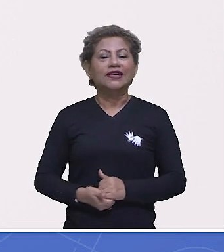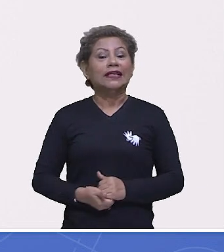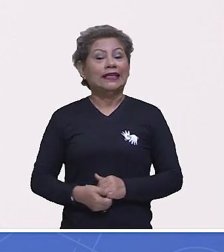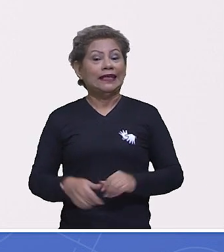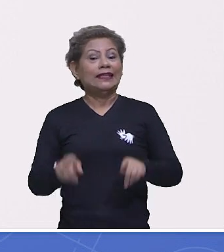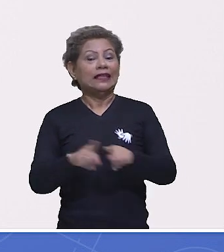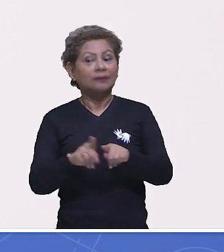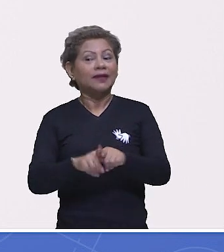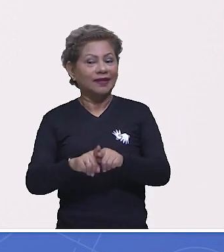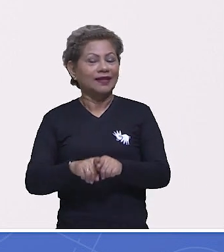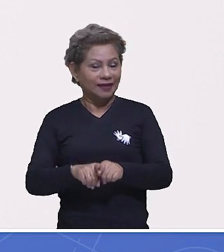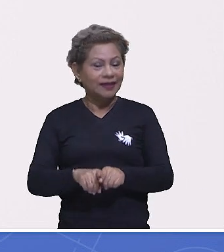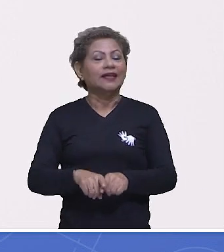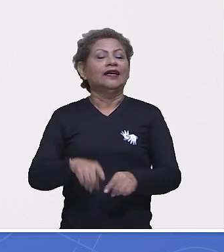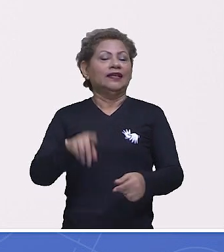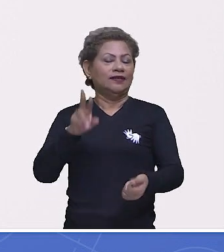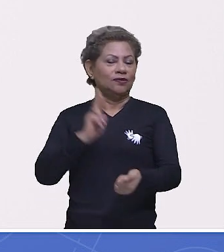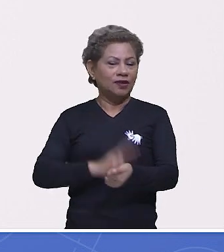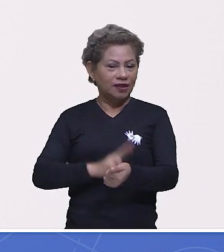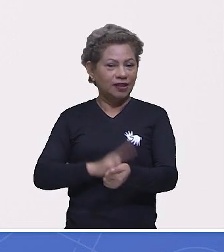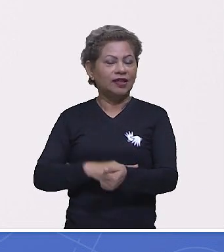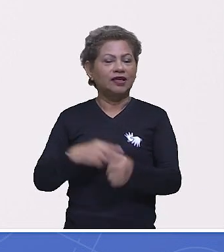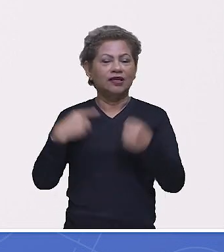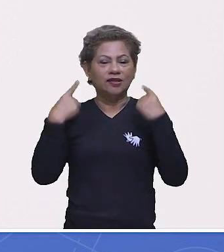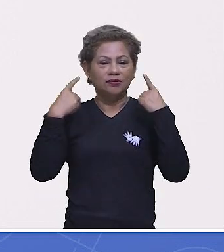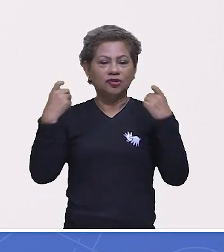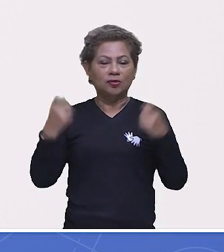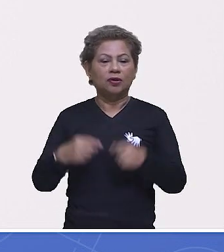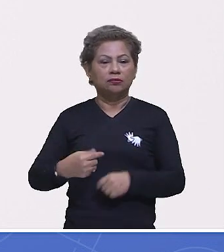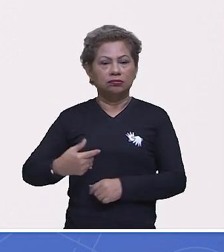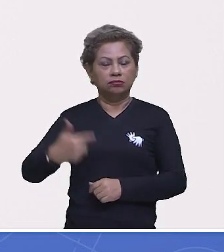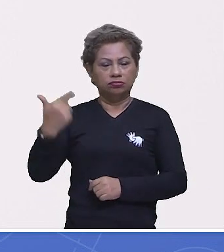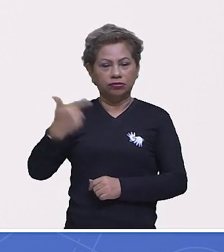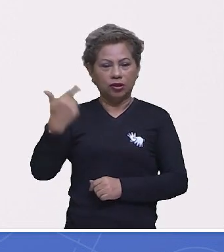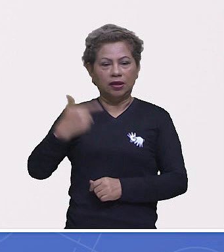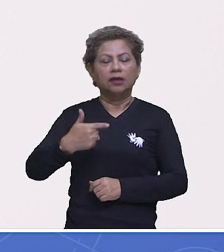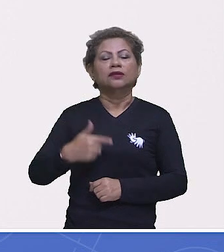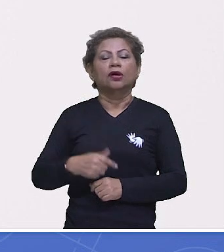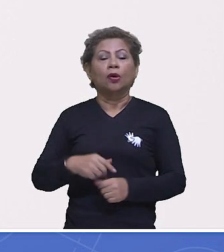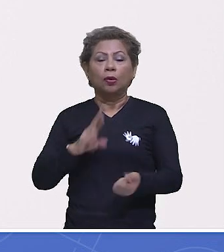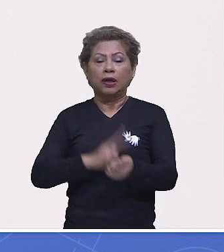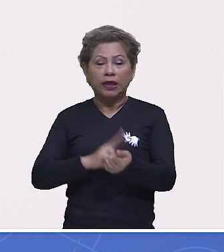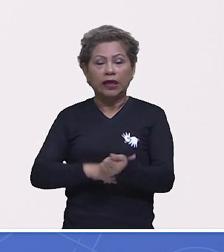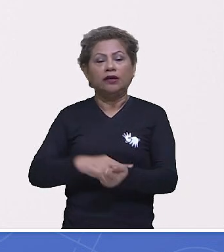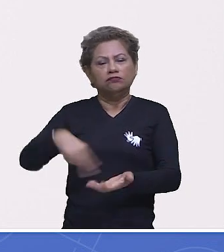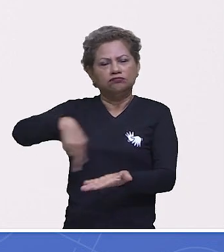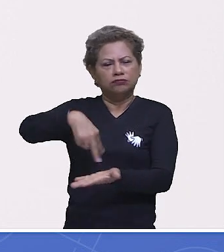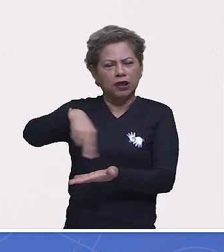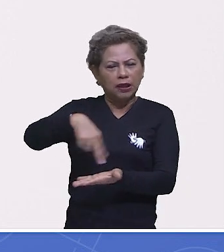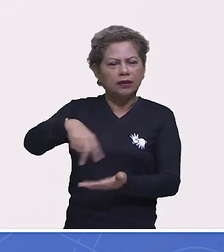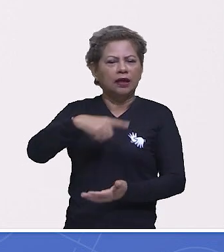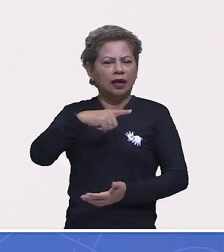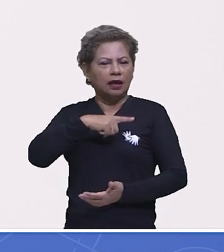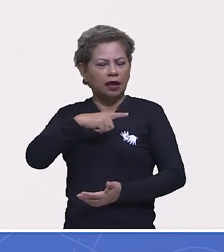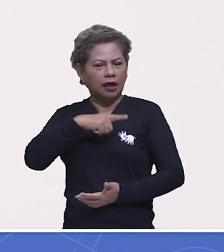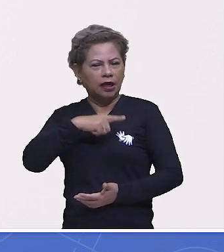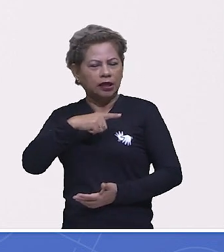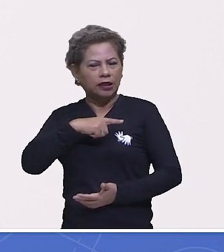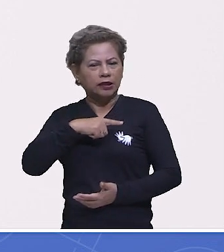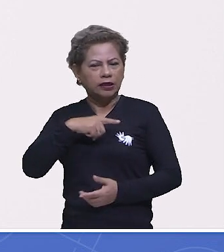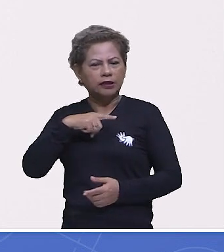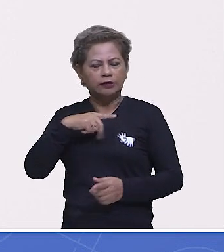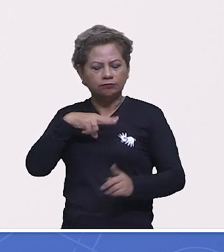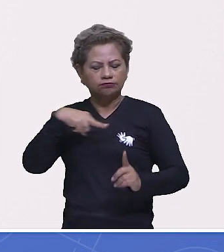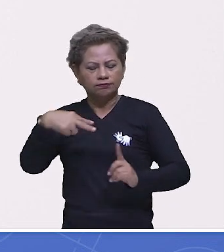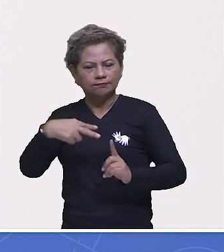de música. 2. O ritmo na dança corresponde à intensidade dos gestos,